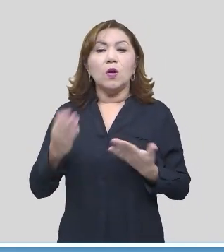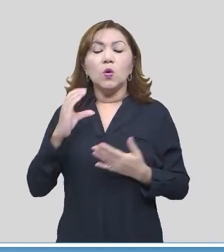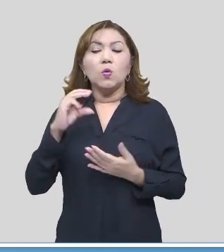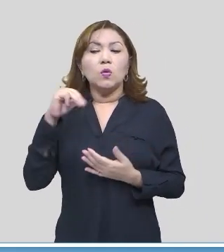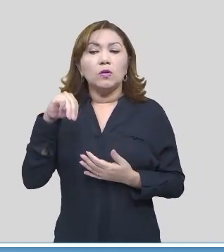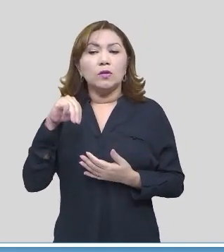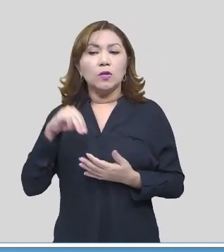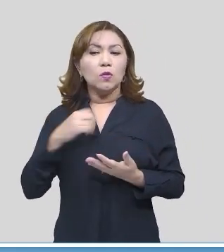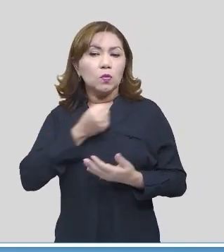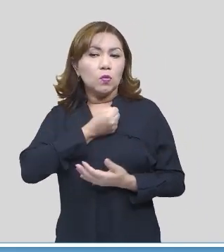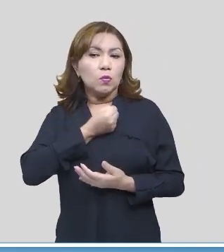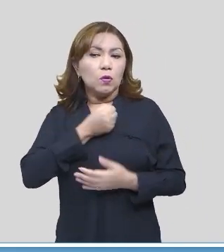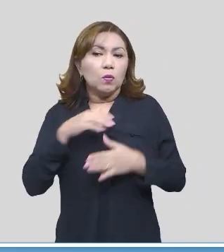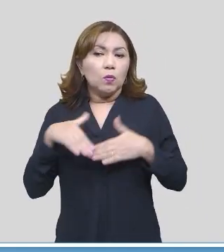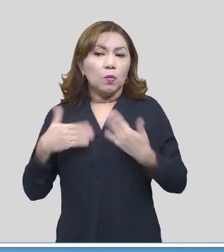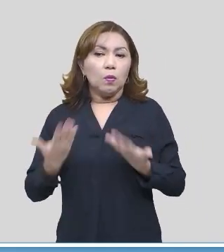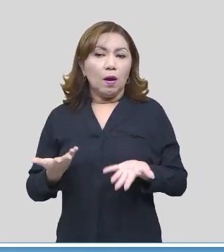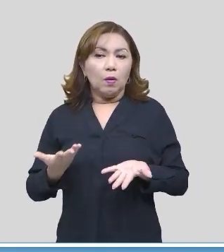do clipe?